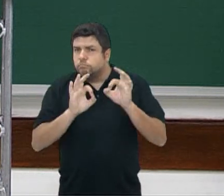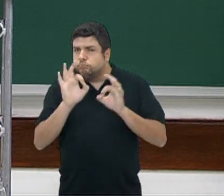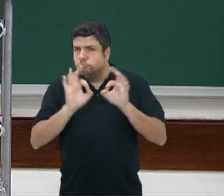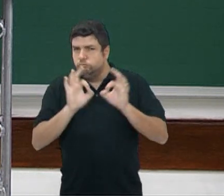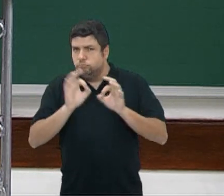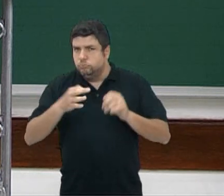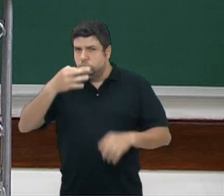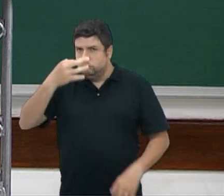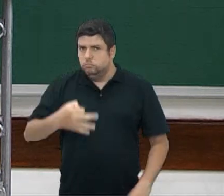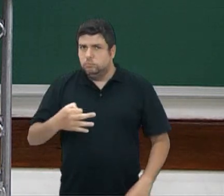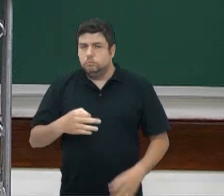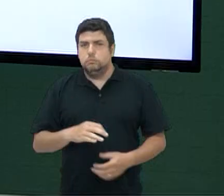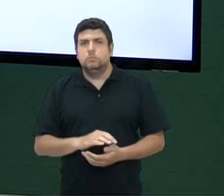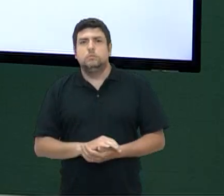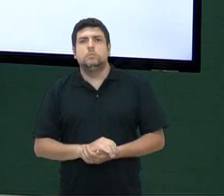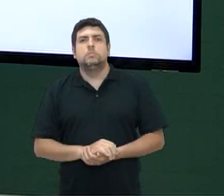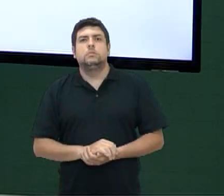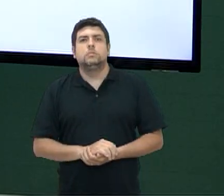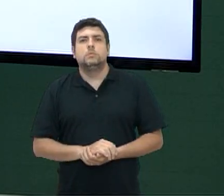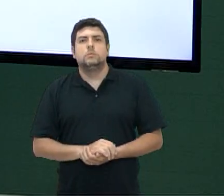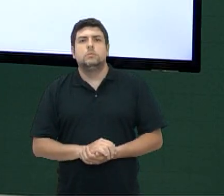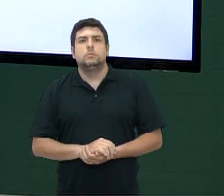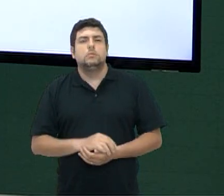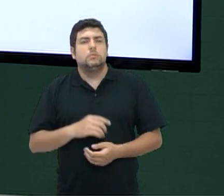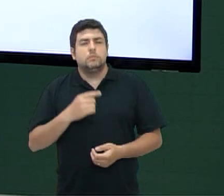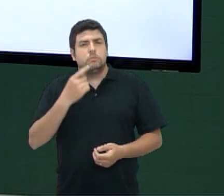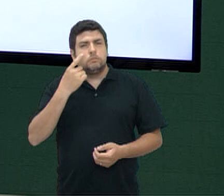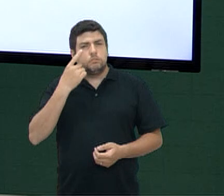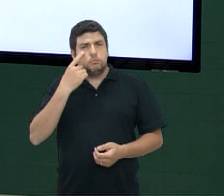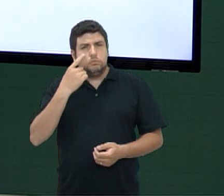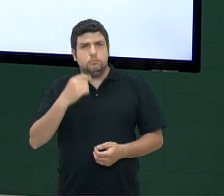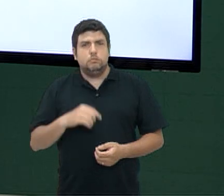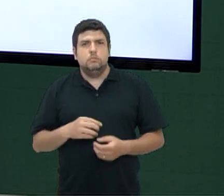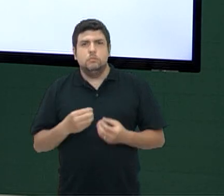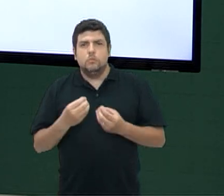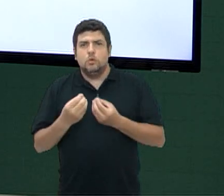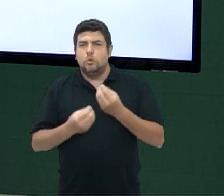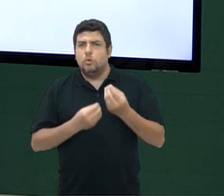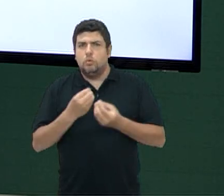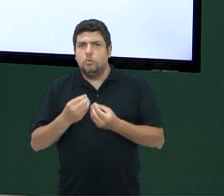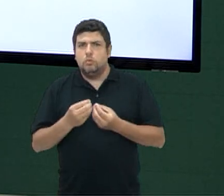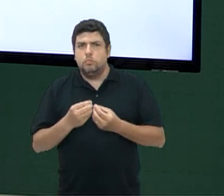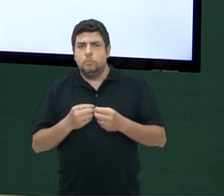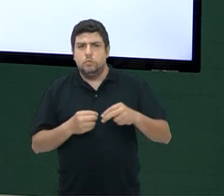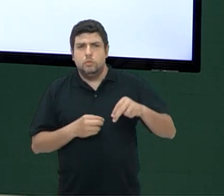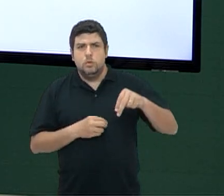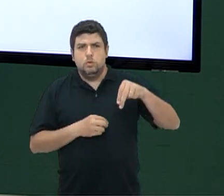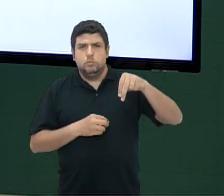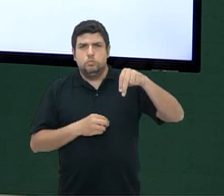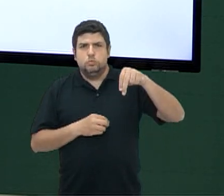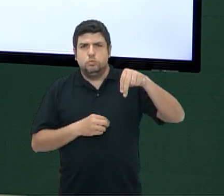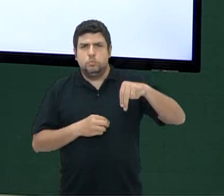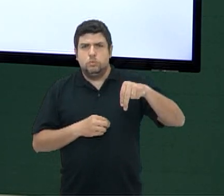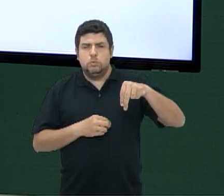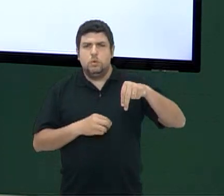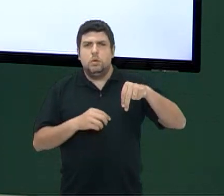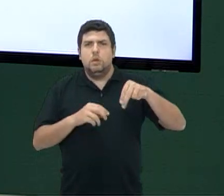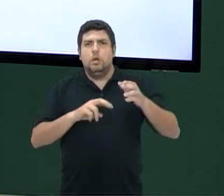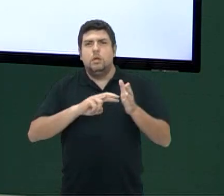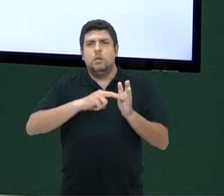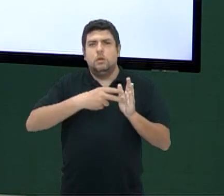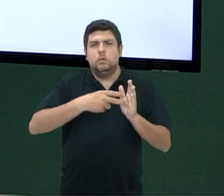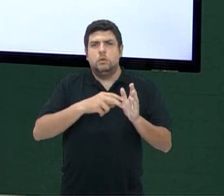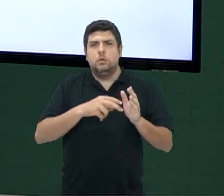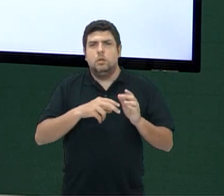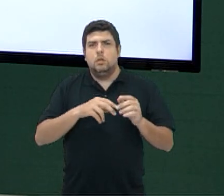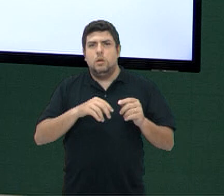vamos lá à nossa tela. Temos aqui a equação definida por Ni, ou rendimento, que é igual a